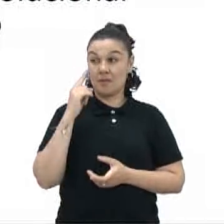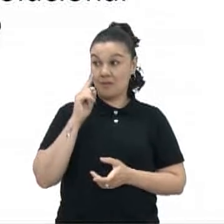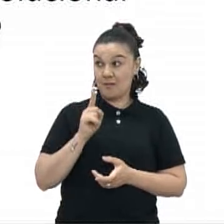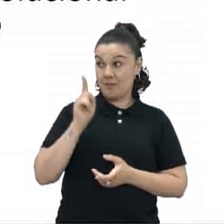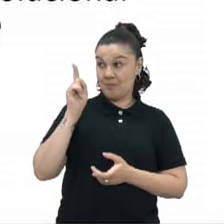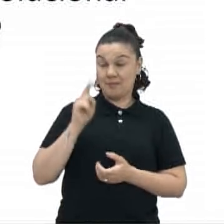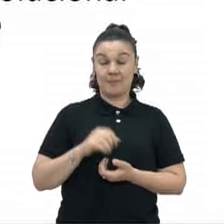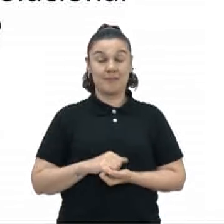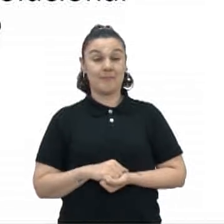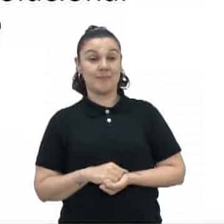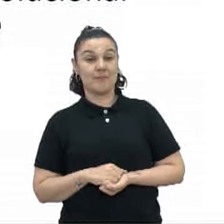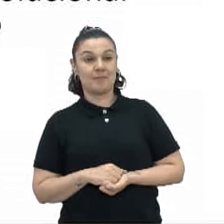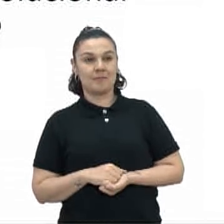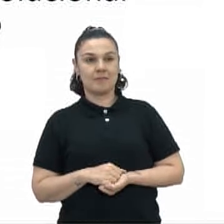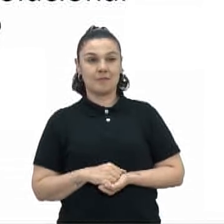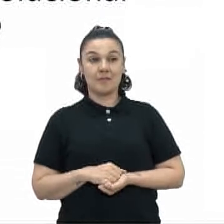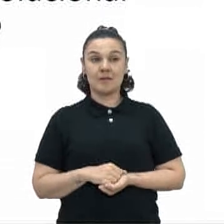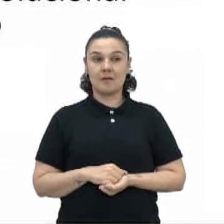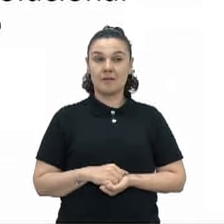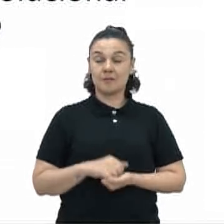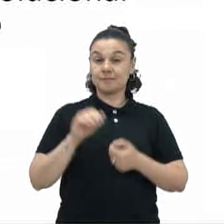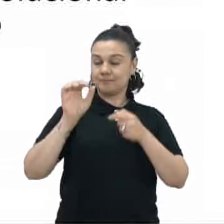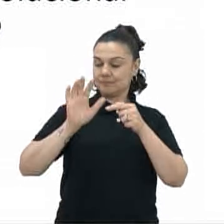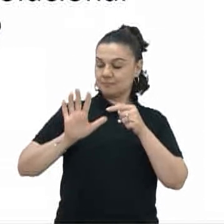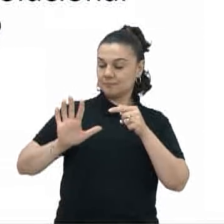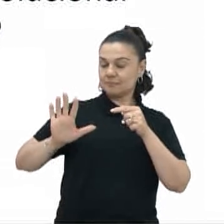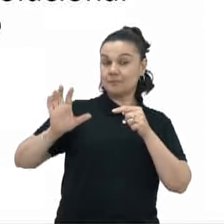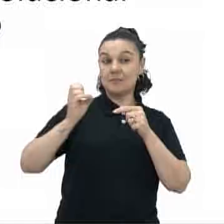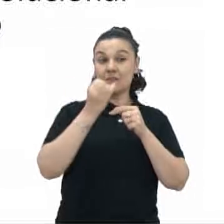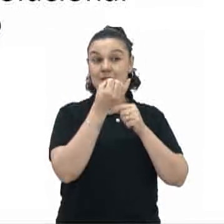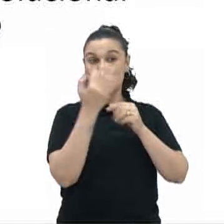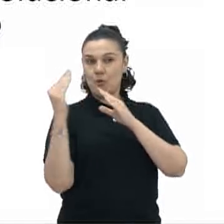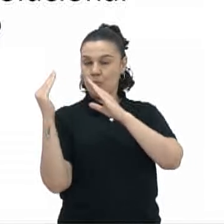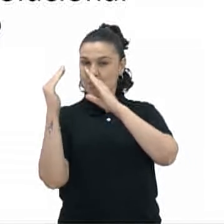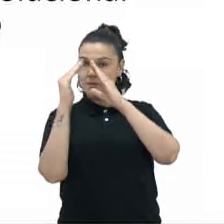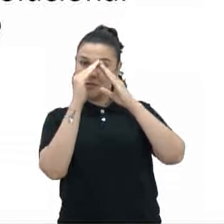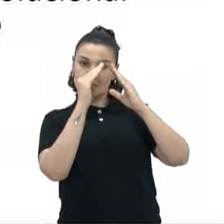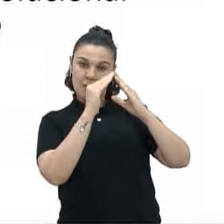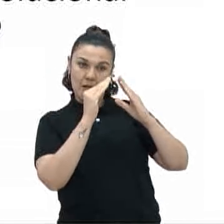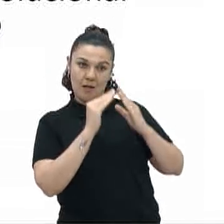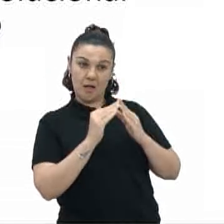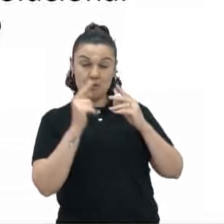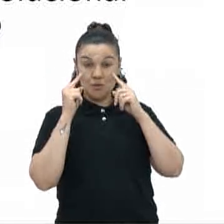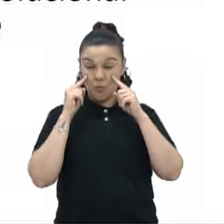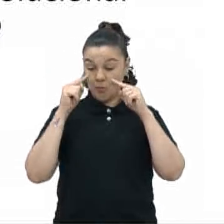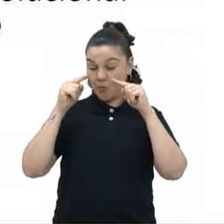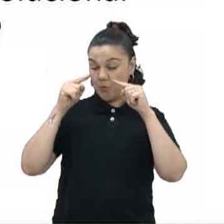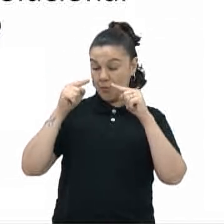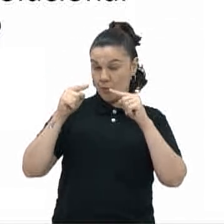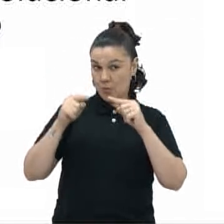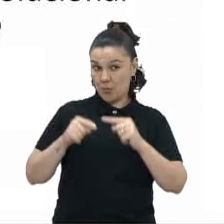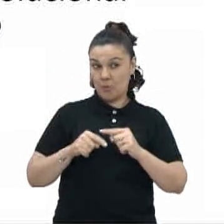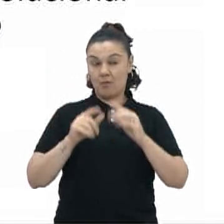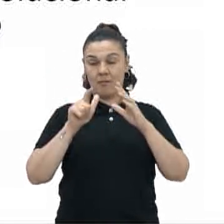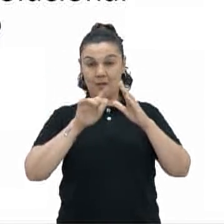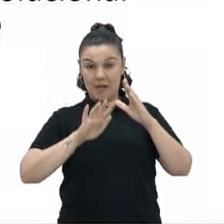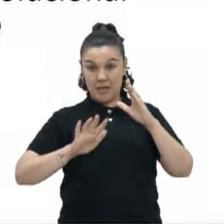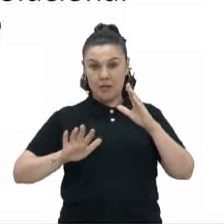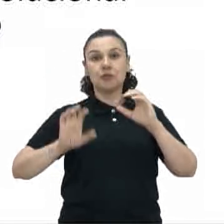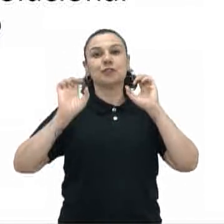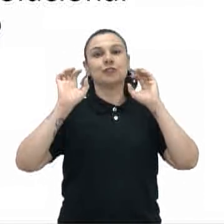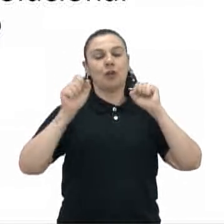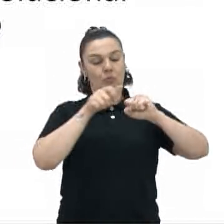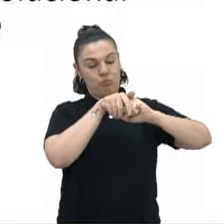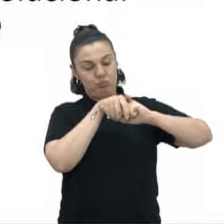lá. Nessa imagem, a gente tem algumas casas, o que mostra que essa região